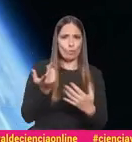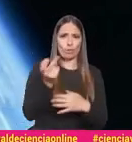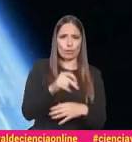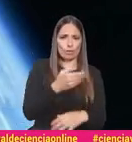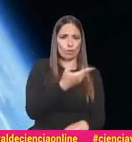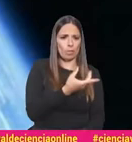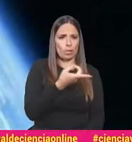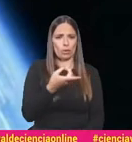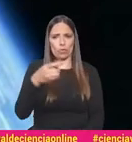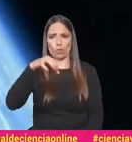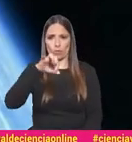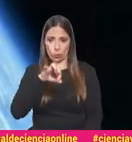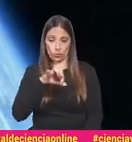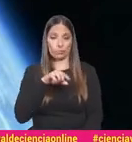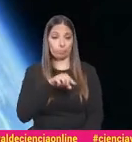em